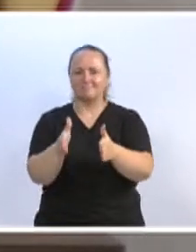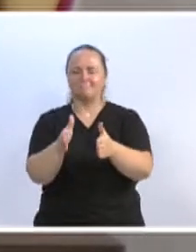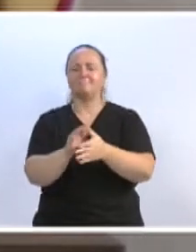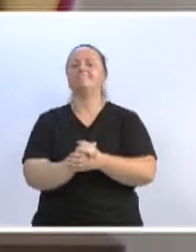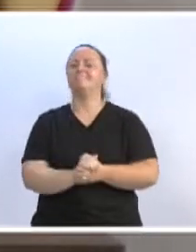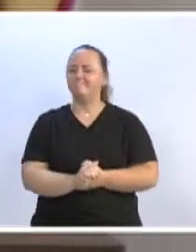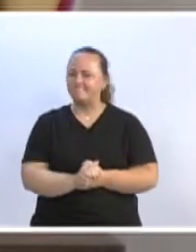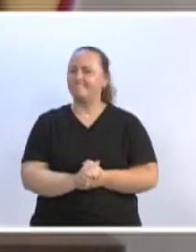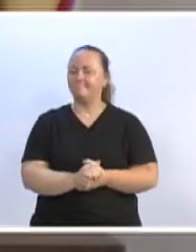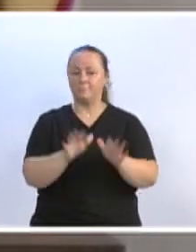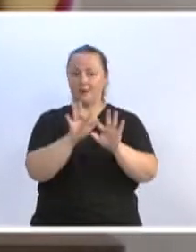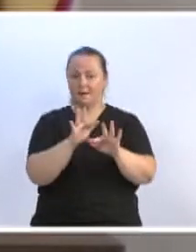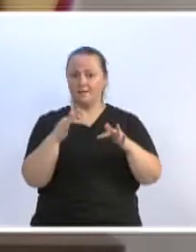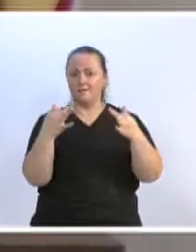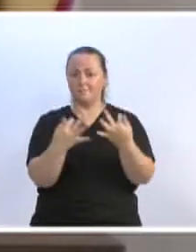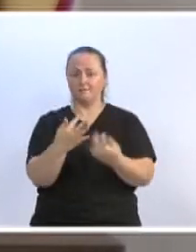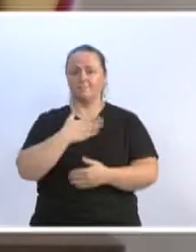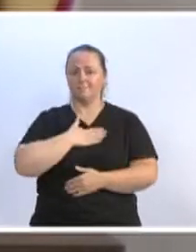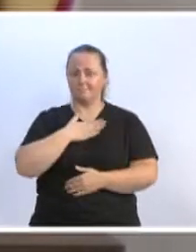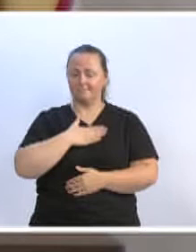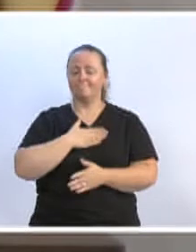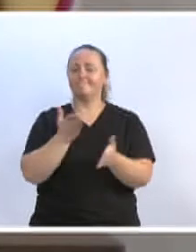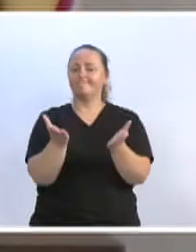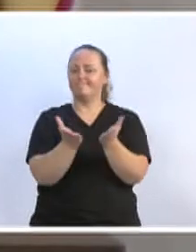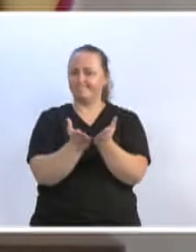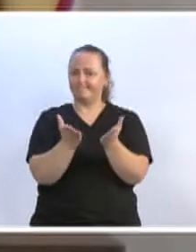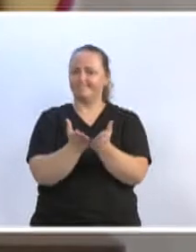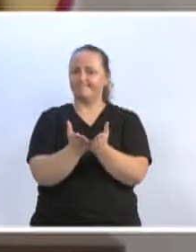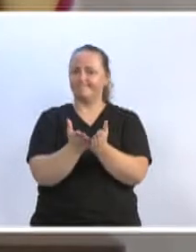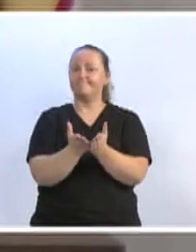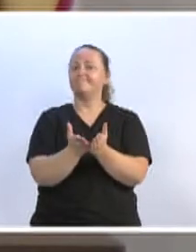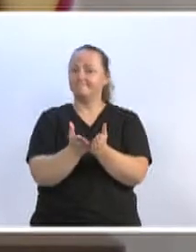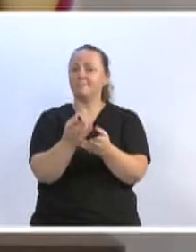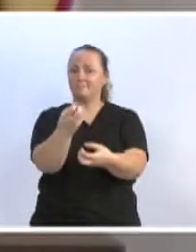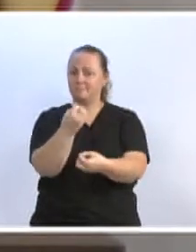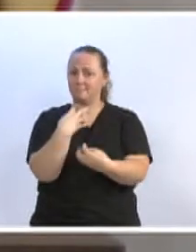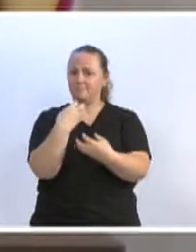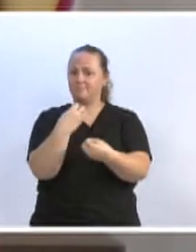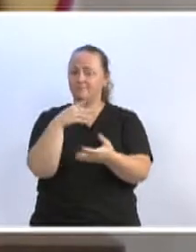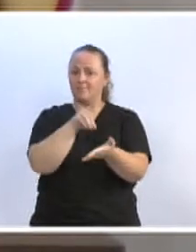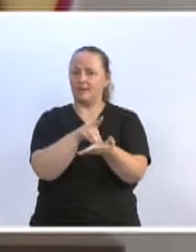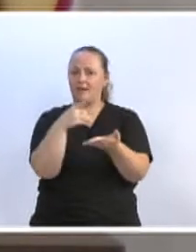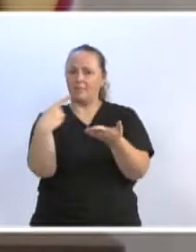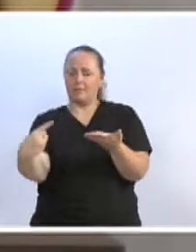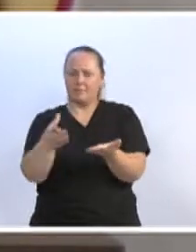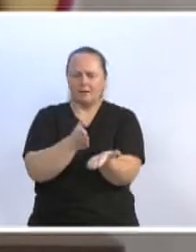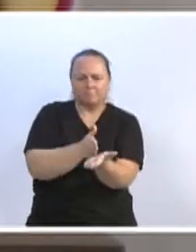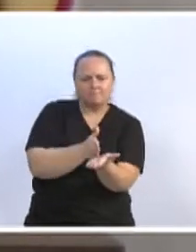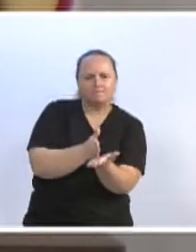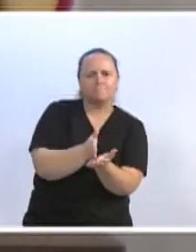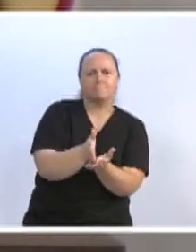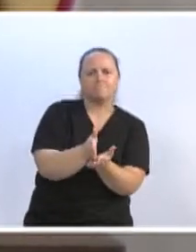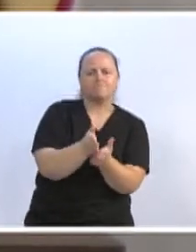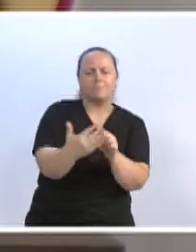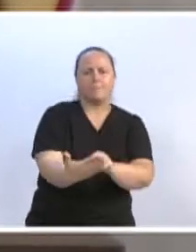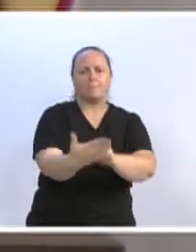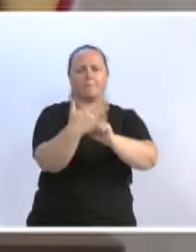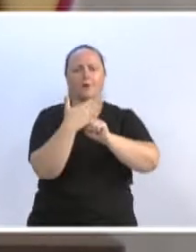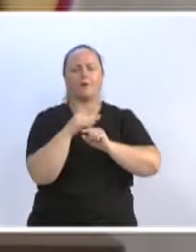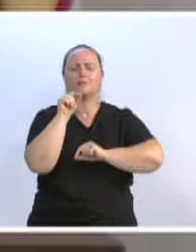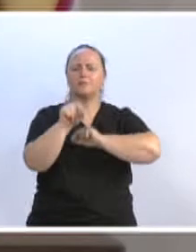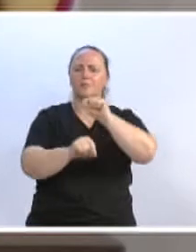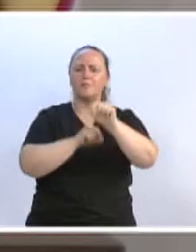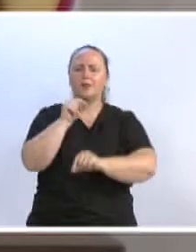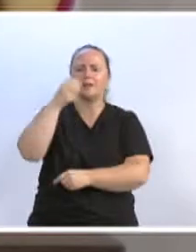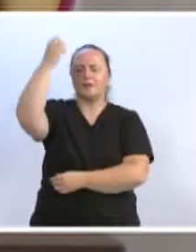livro como guia de conduta ética, como baluarte que nos guia, como fonte de valores, de